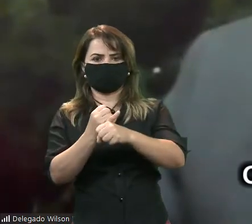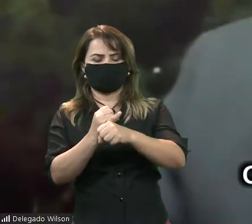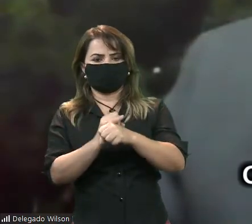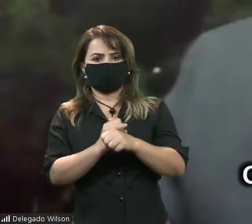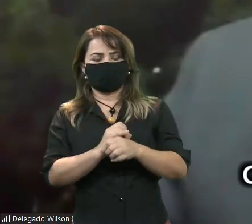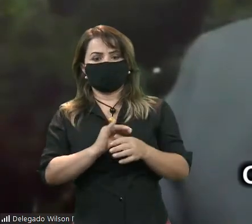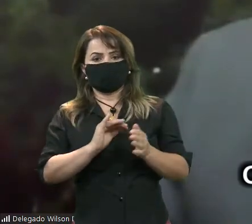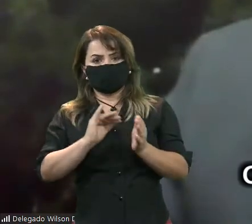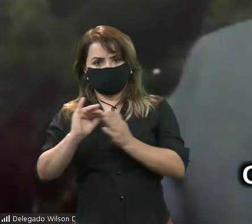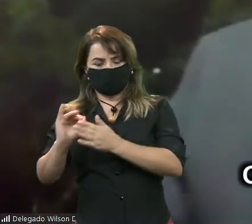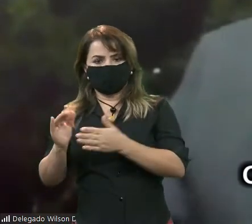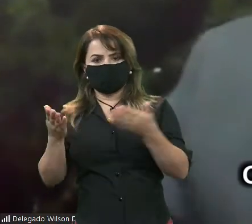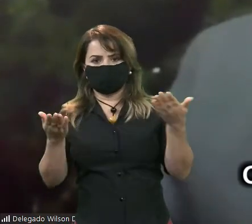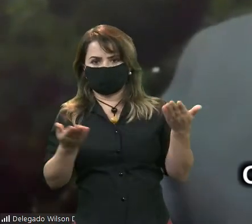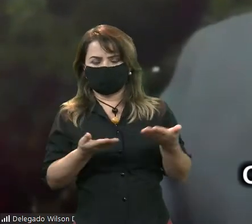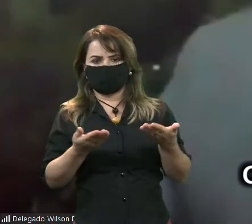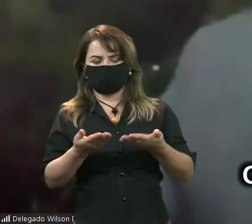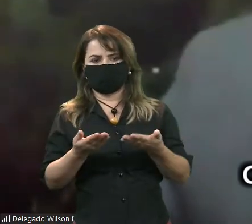a